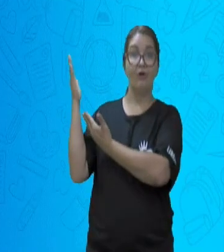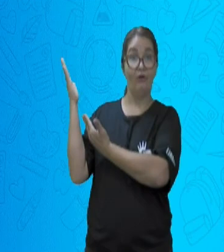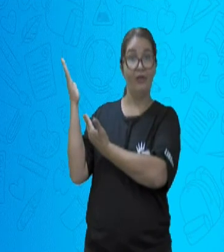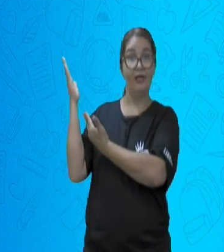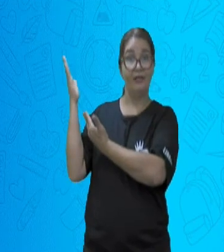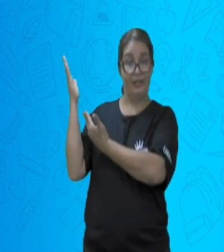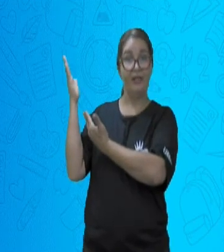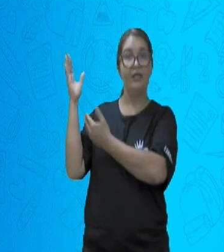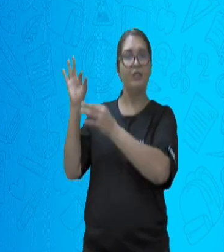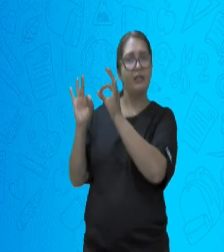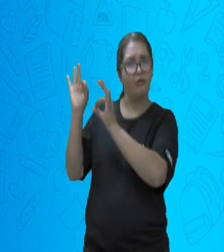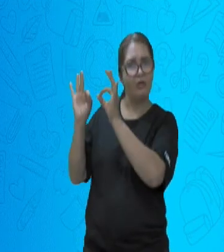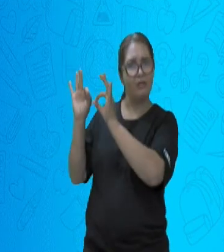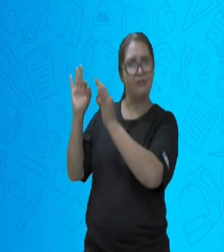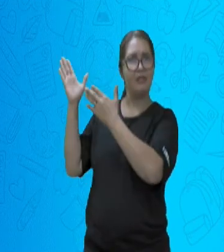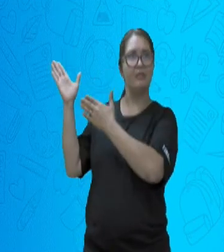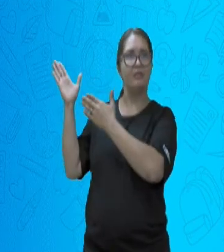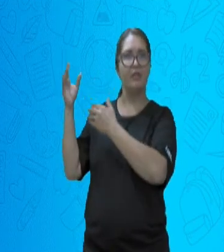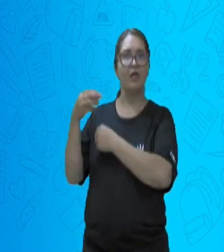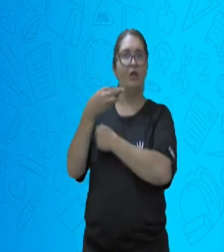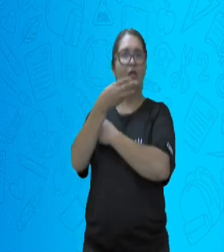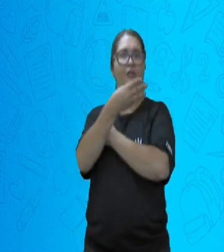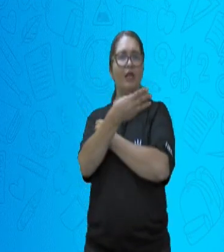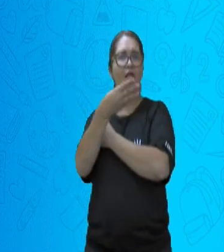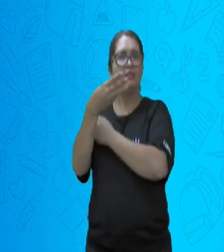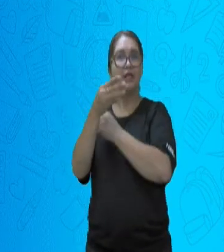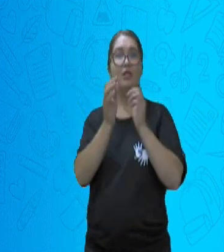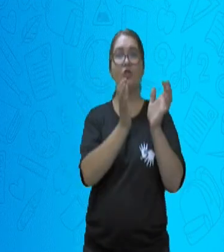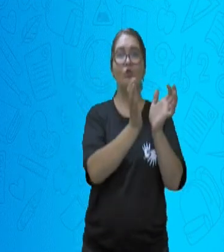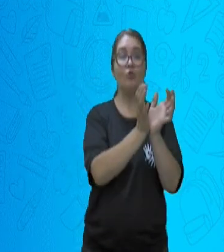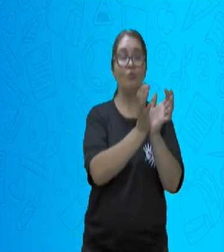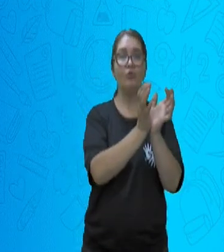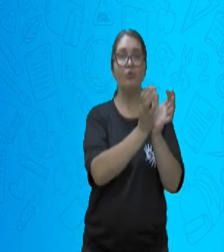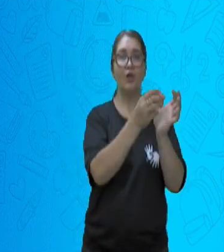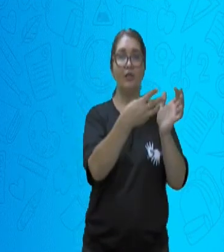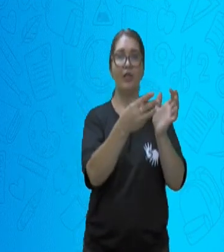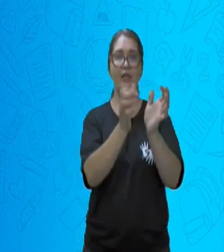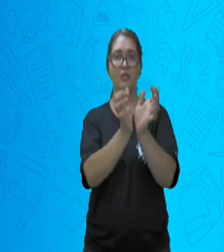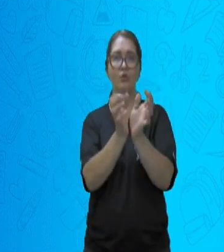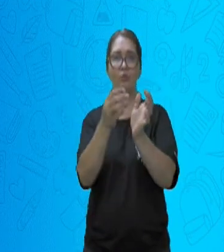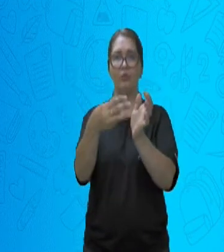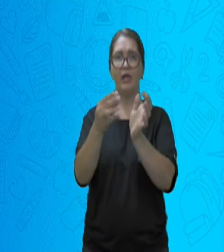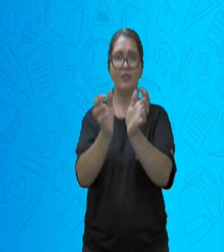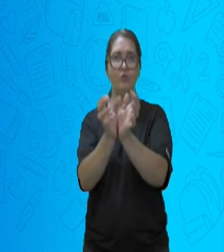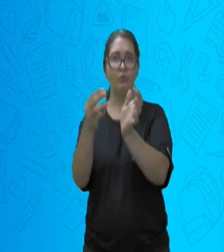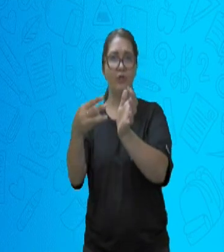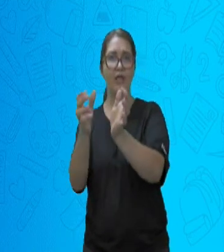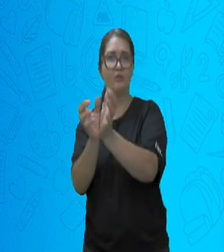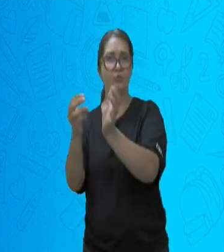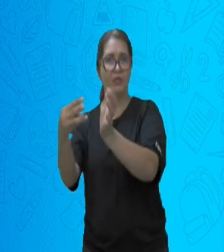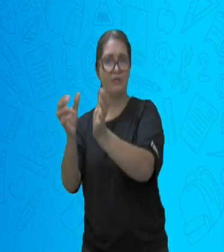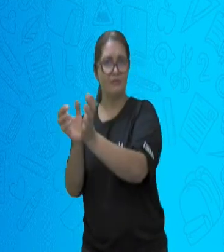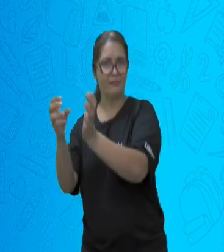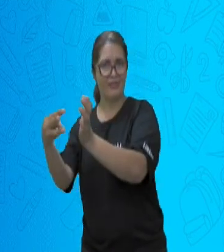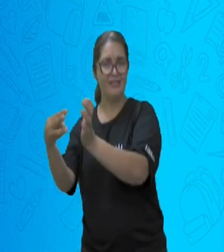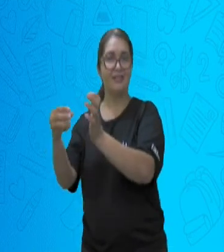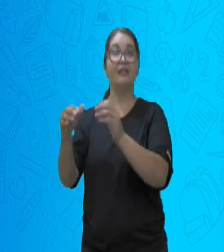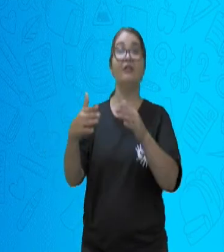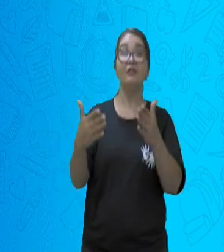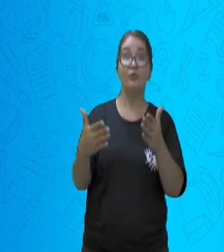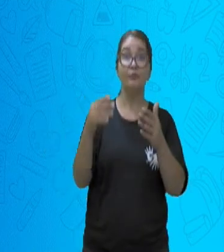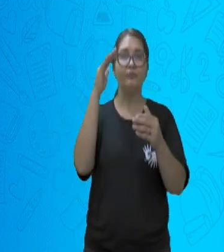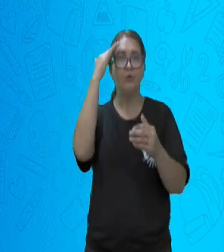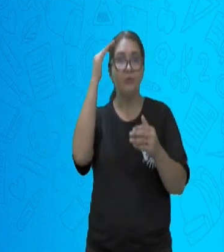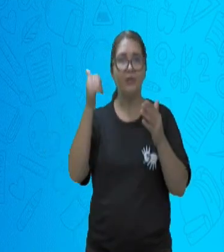grupos de 3. 3, 3, 3, 3 e 3. Então, vamos entender. 5,